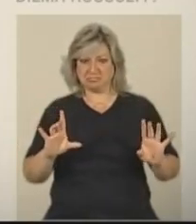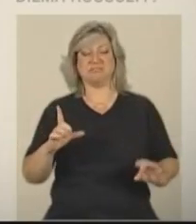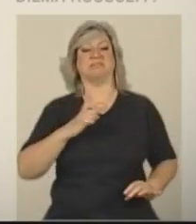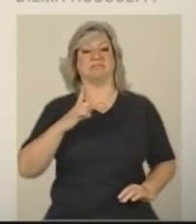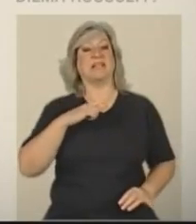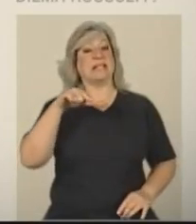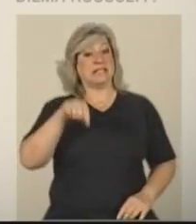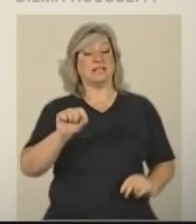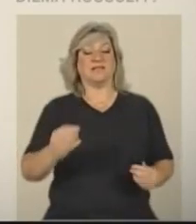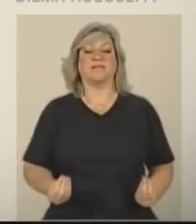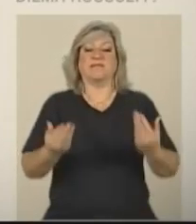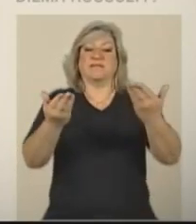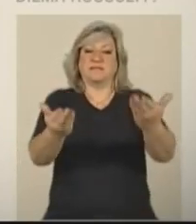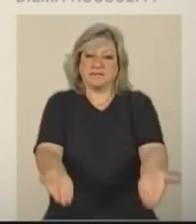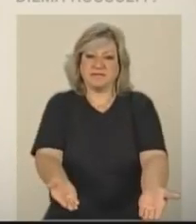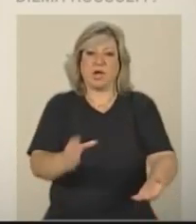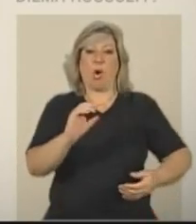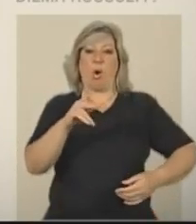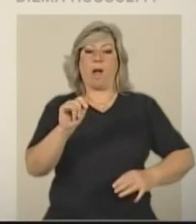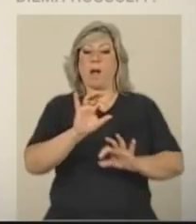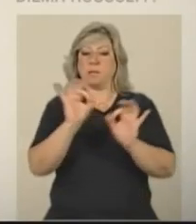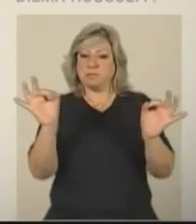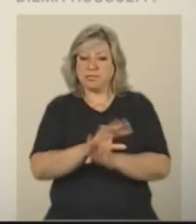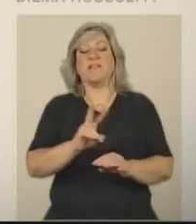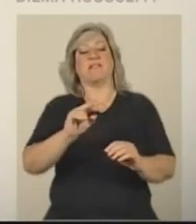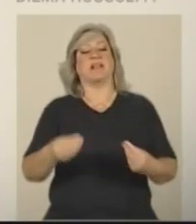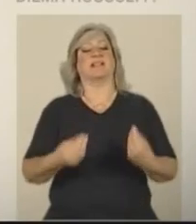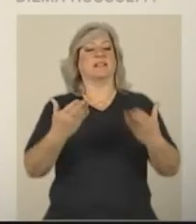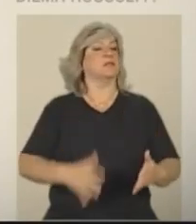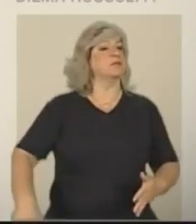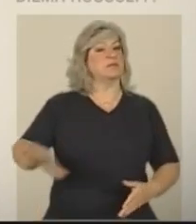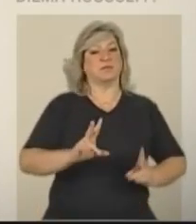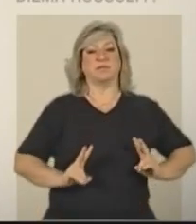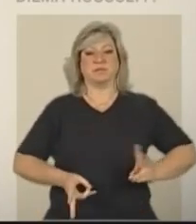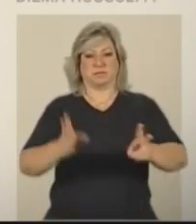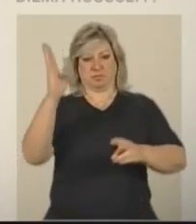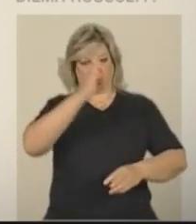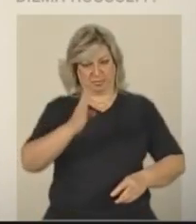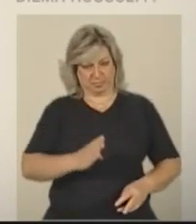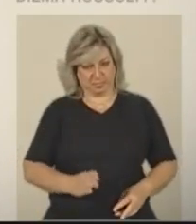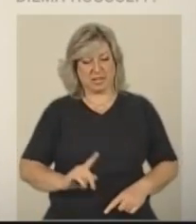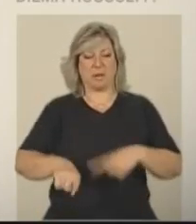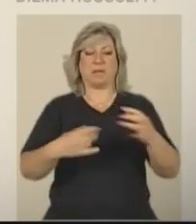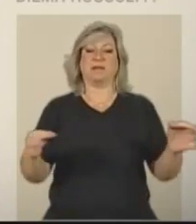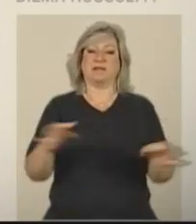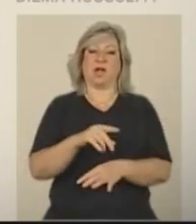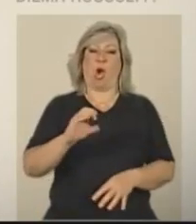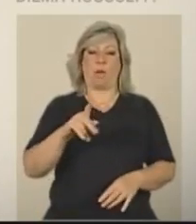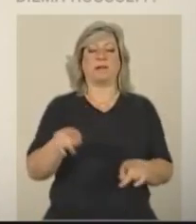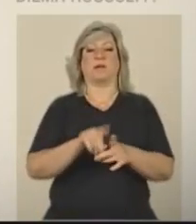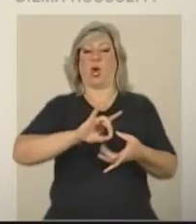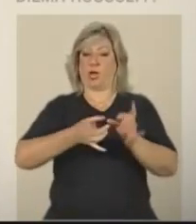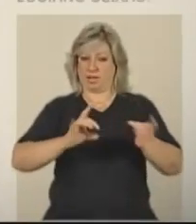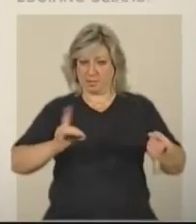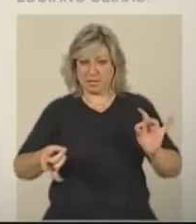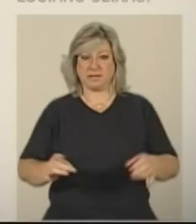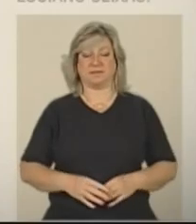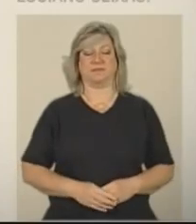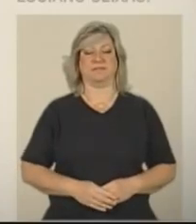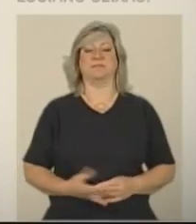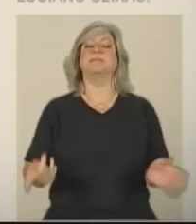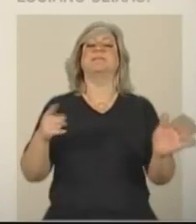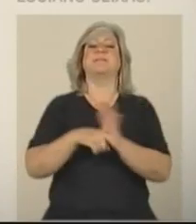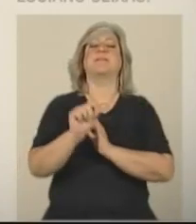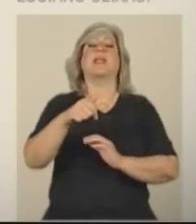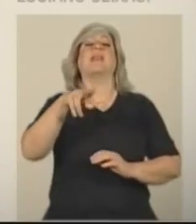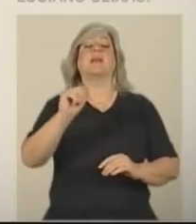é um legado que ficará para toda a população brasileira depois da Copa e das Olimpíadas. Presidenta,